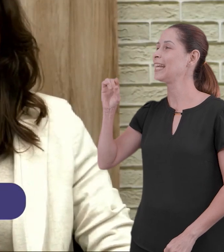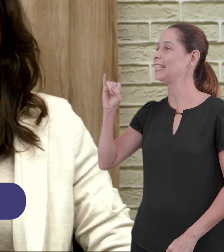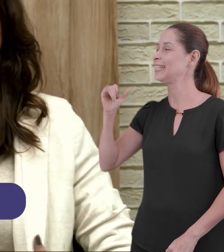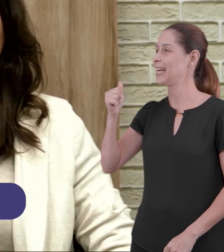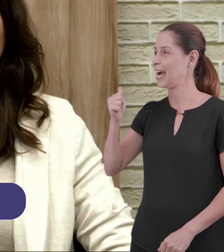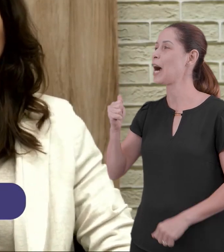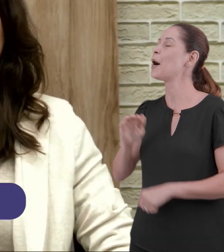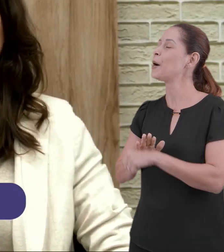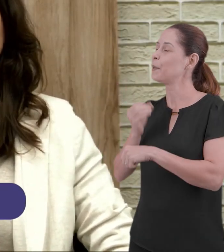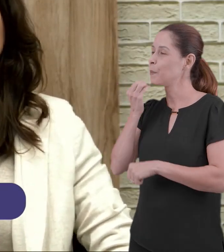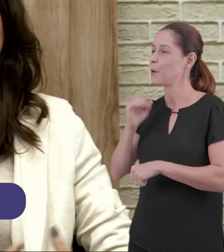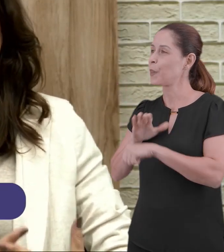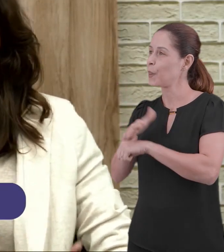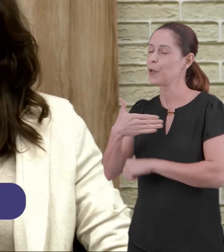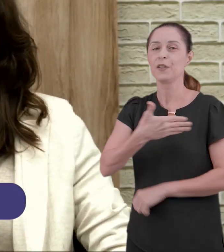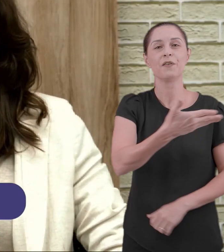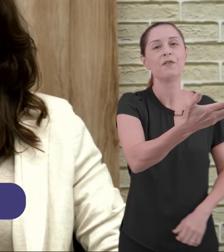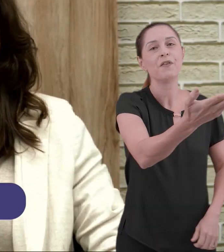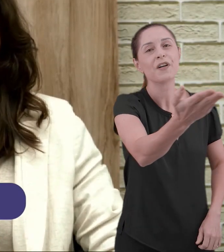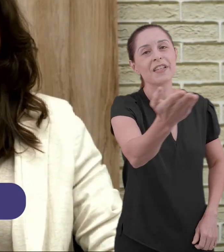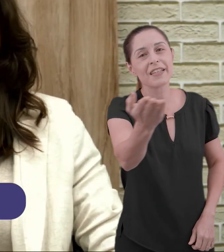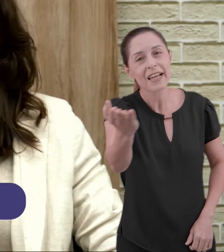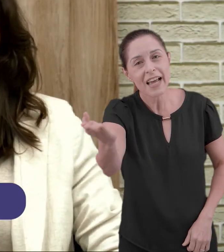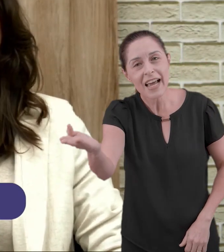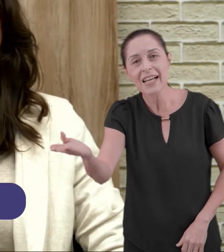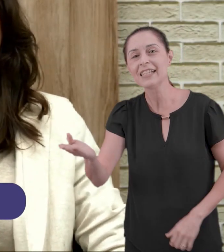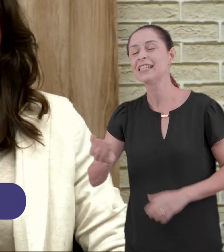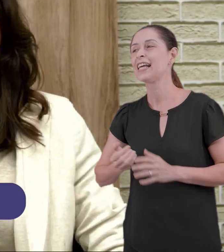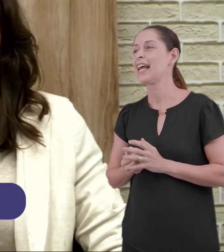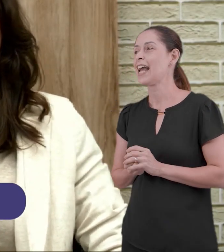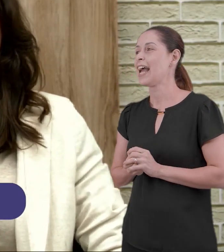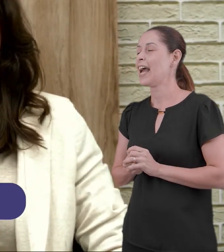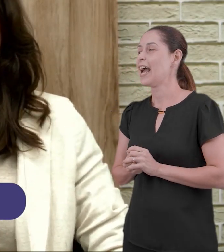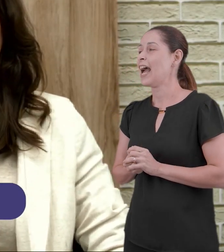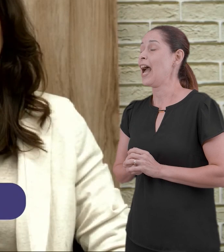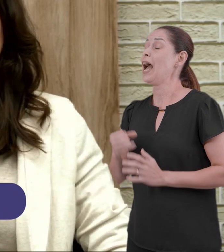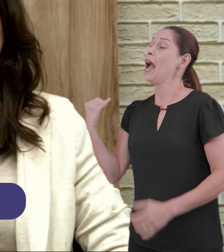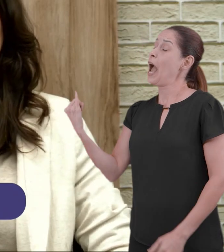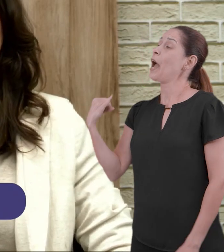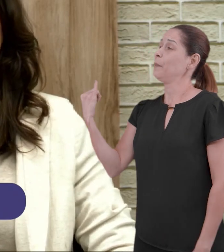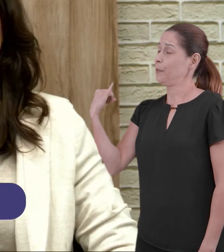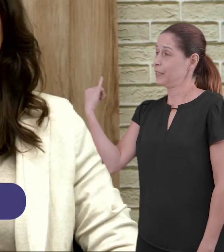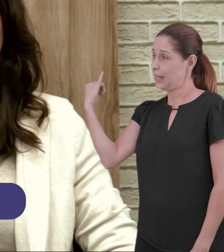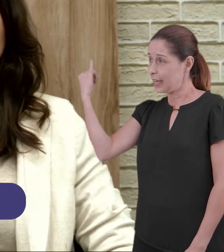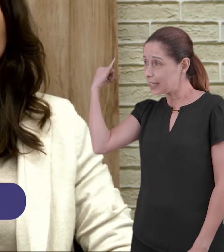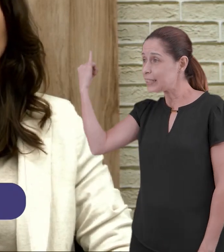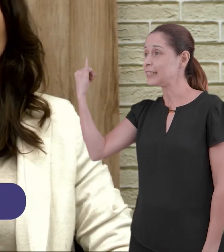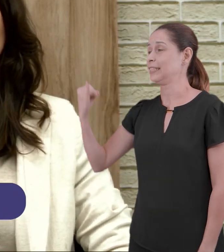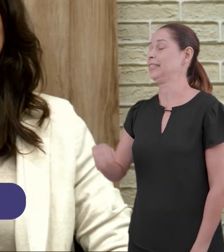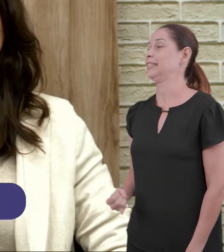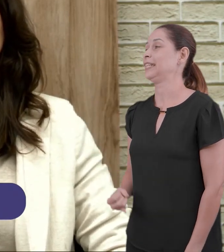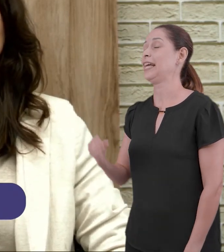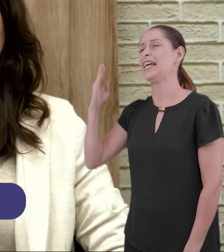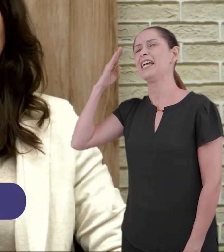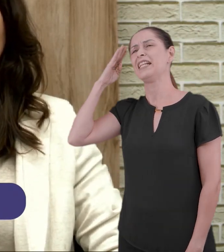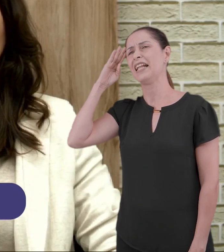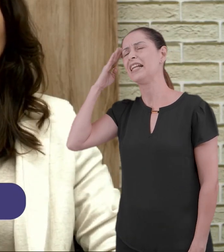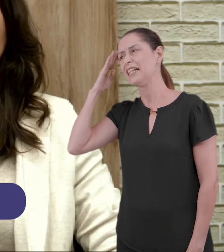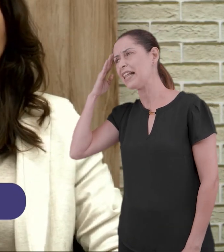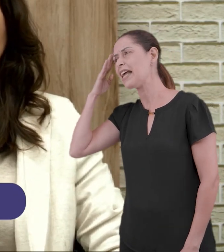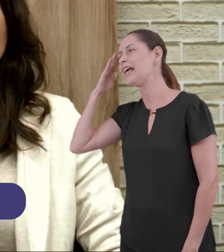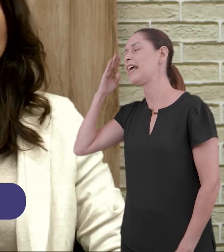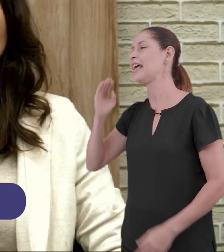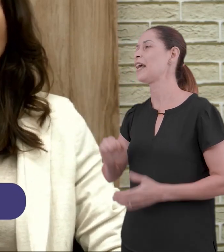que estão aí conosco, nos assistindo em casa. É importante que a gente reafirme isso, Lídia,